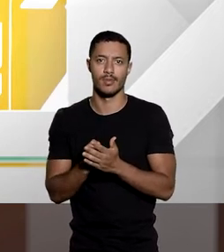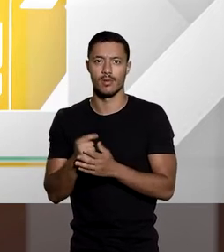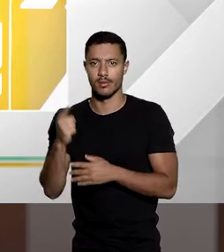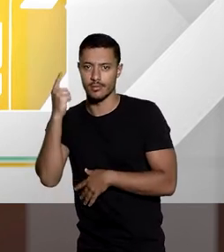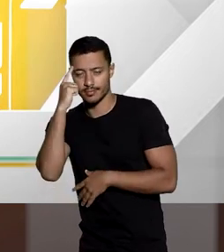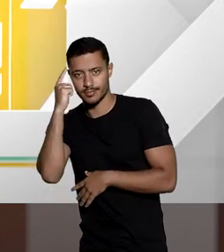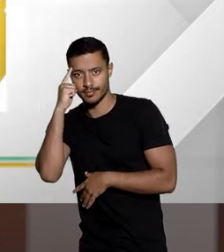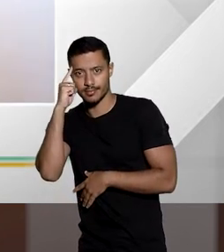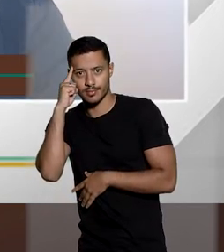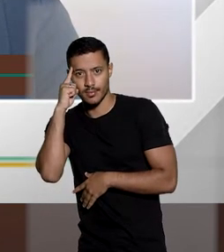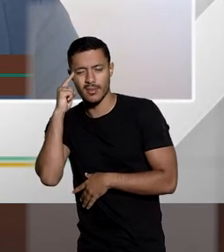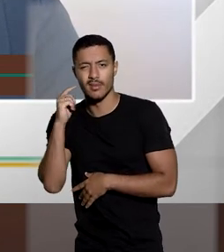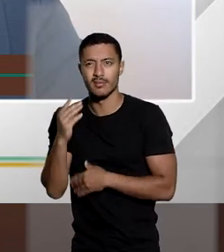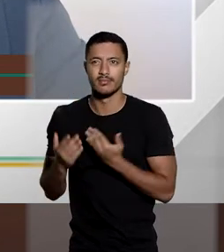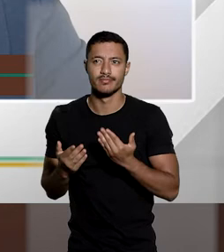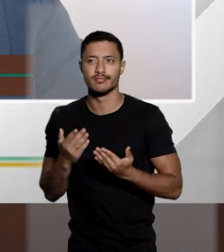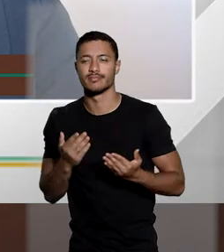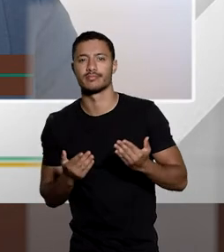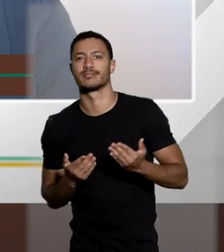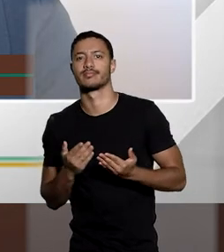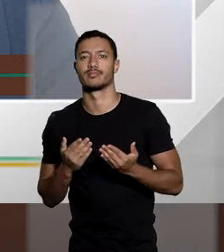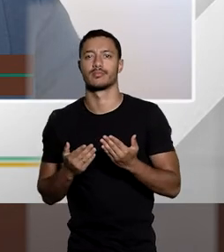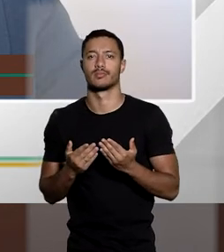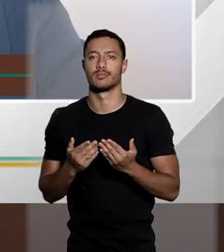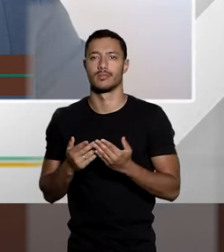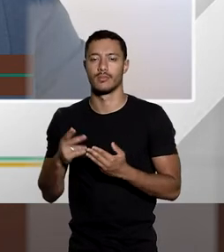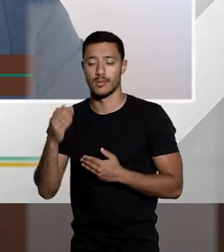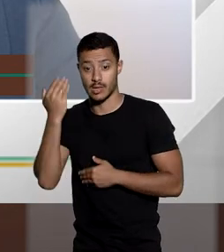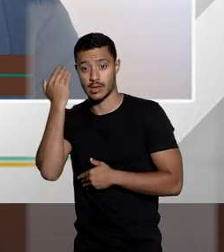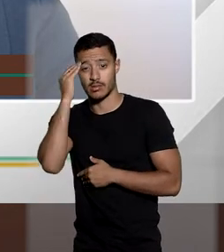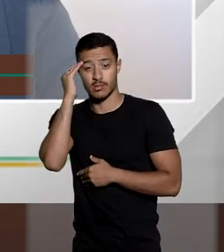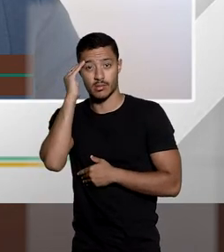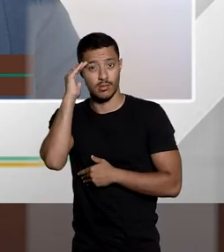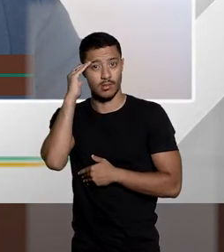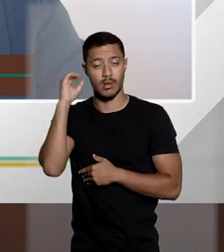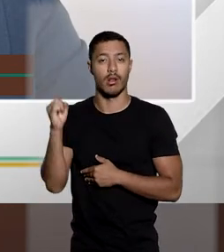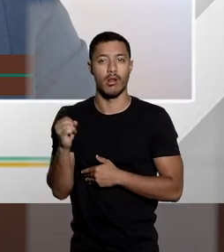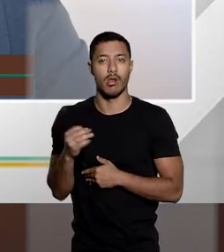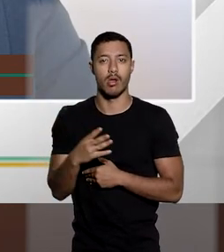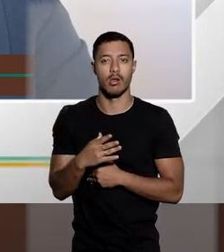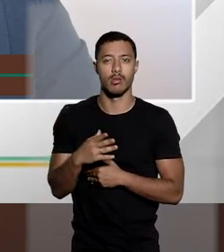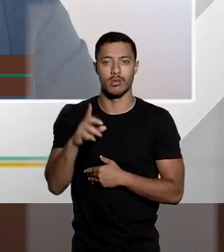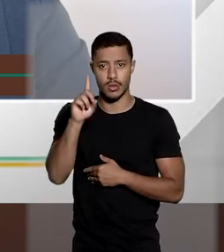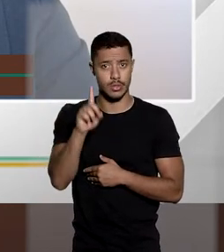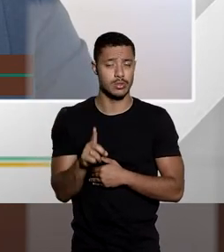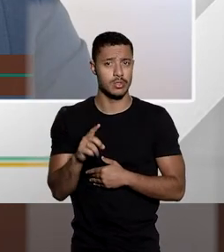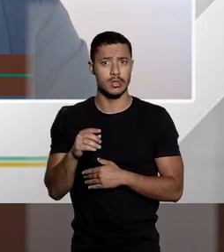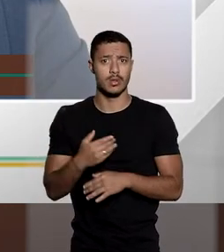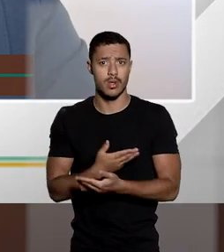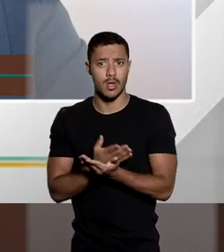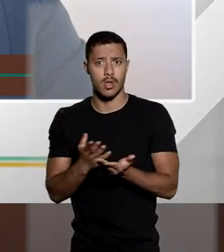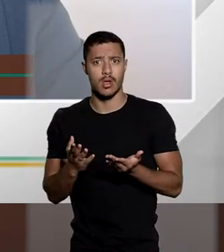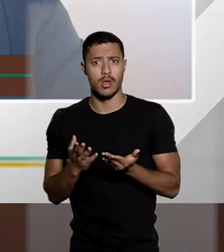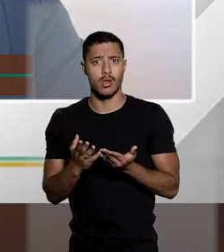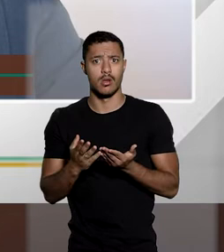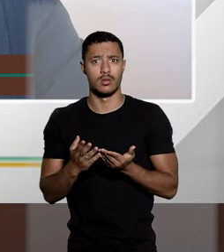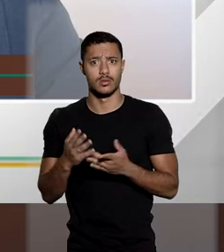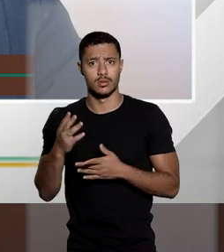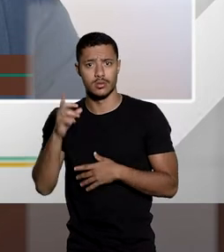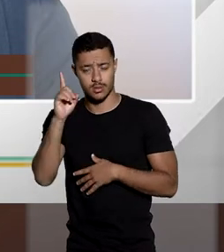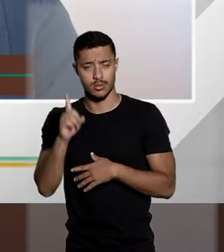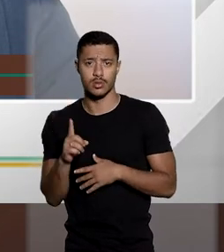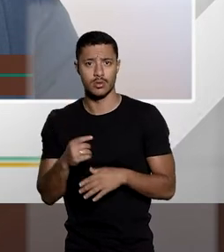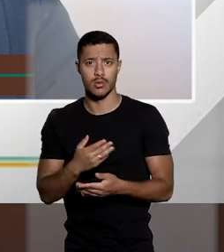sentido restrito, geralmente eles se submetem às interpretações e às normas do direito público, ao regime jurídico de